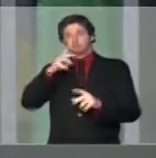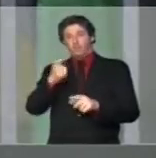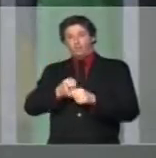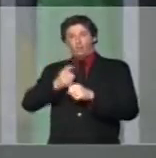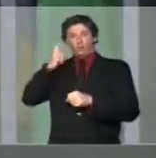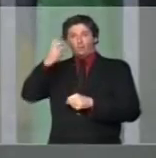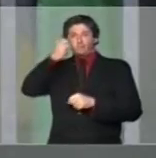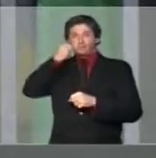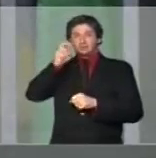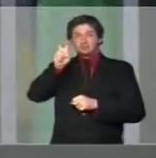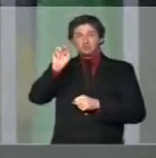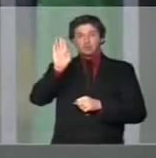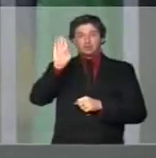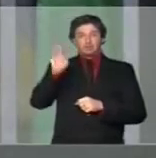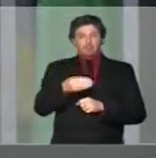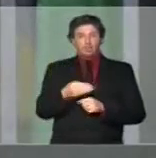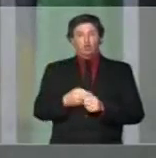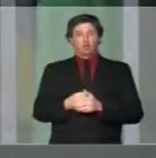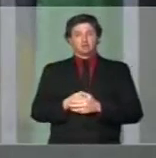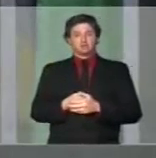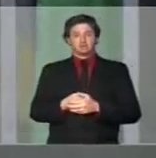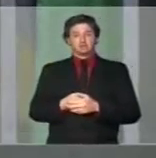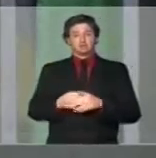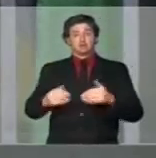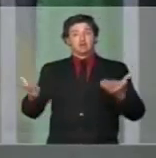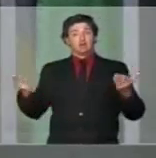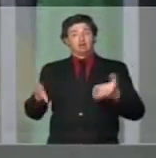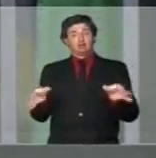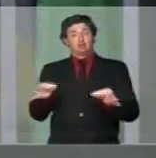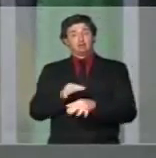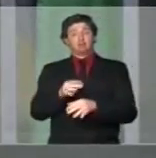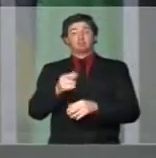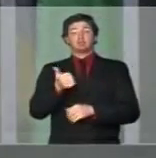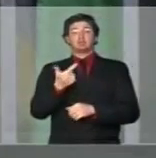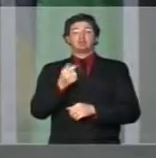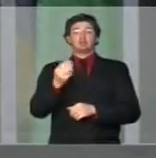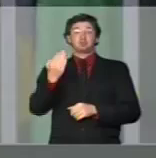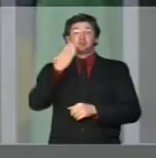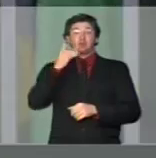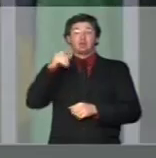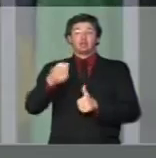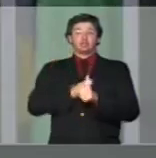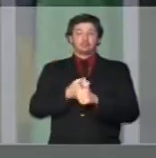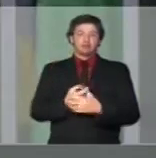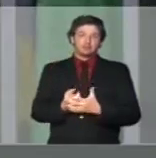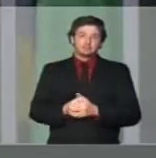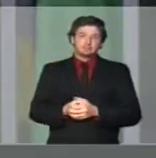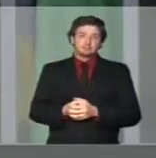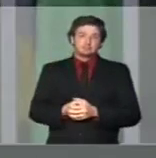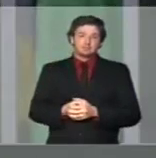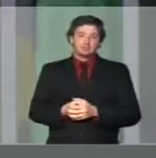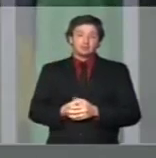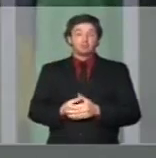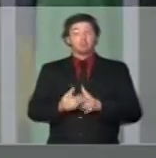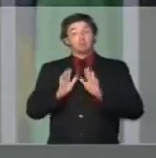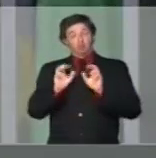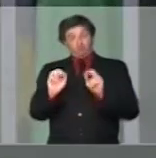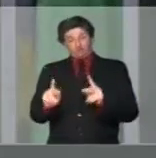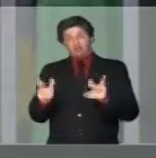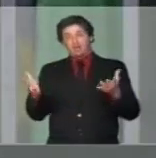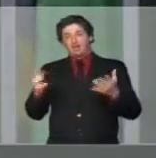superávit de mais de 50 bilhões, vai fechar o ano com 120 bilhões de déficit. Pois bem, agora o governo já tem um